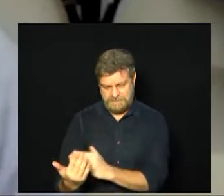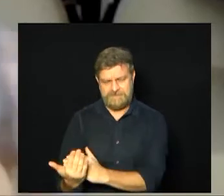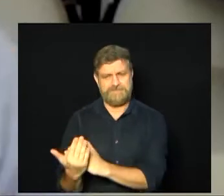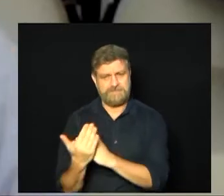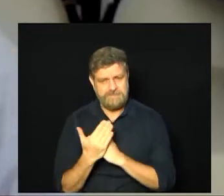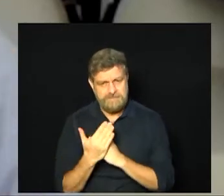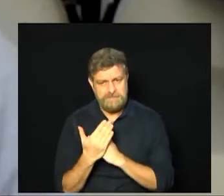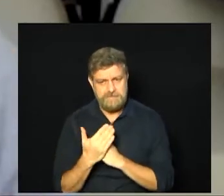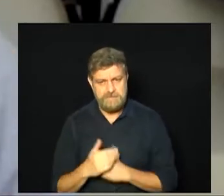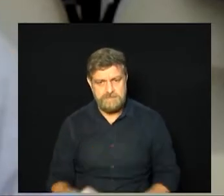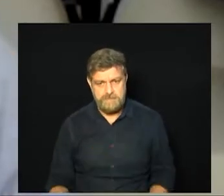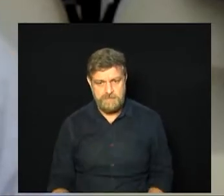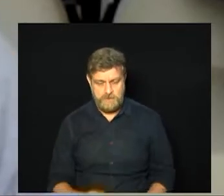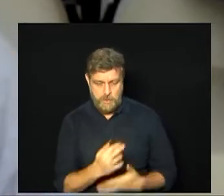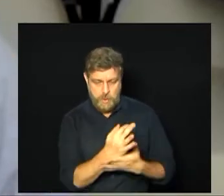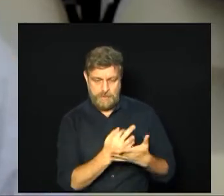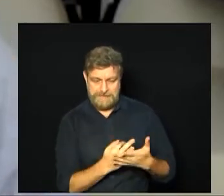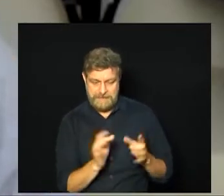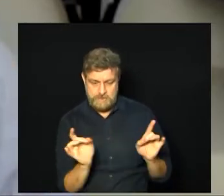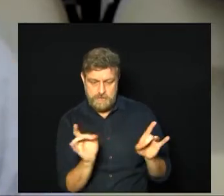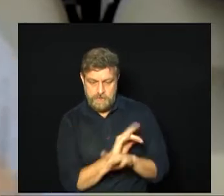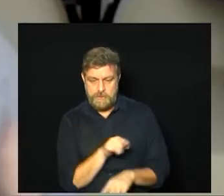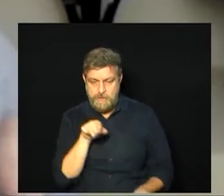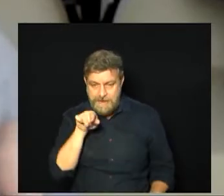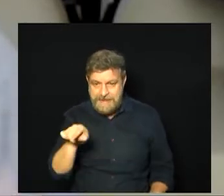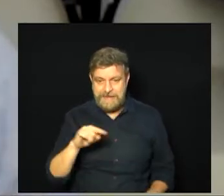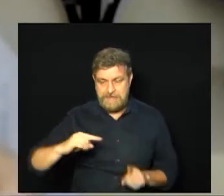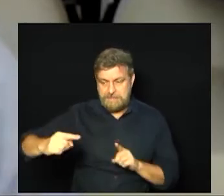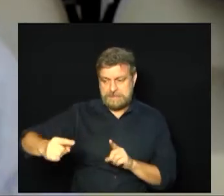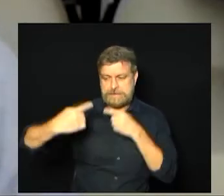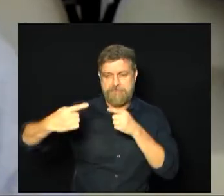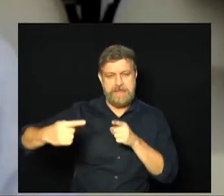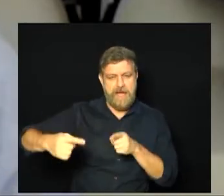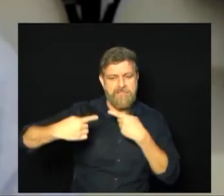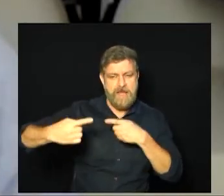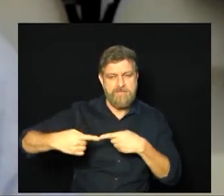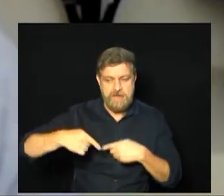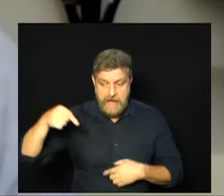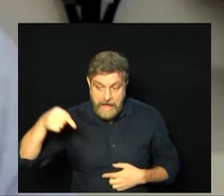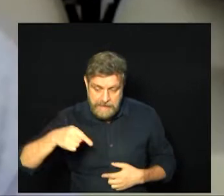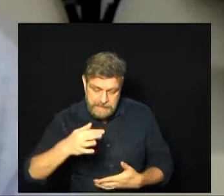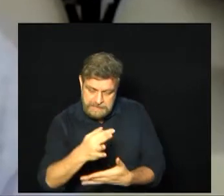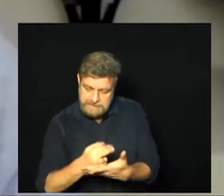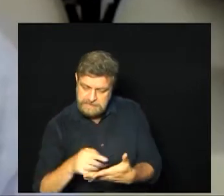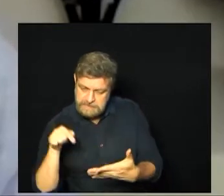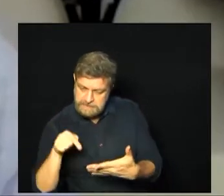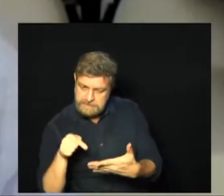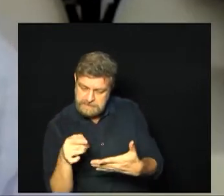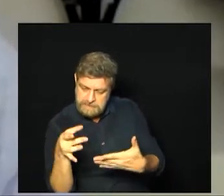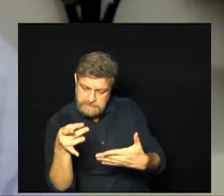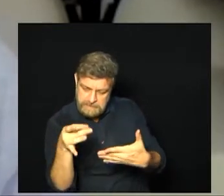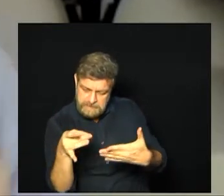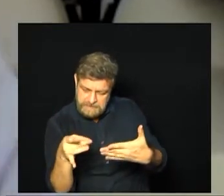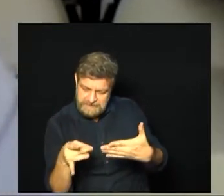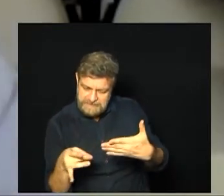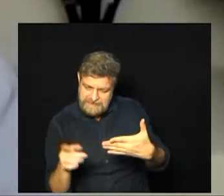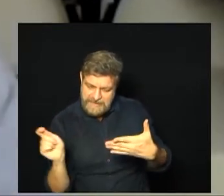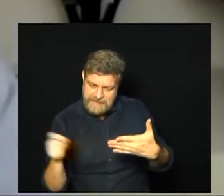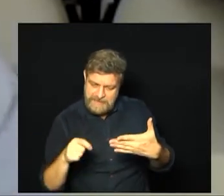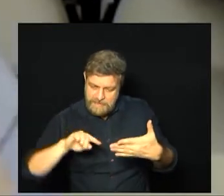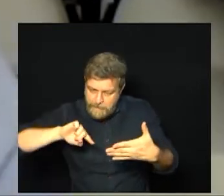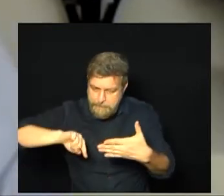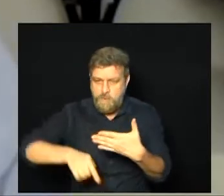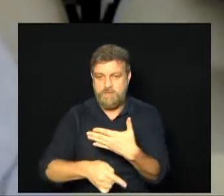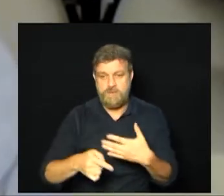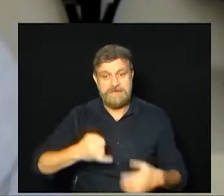o formato final do texto, porque ele me desafiava. Ele falava, não, aqui você pode ir mais além, você